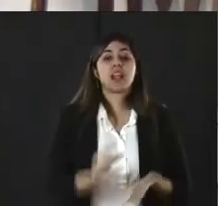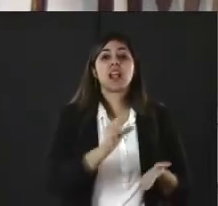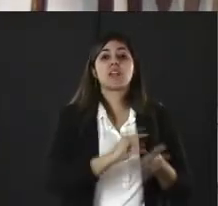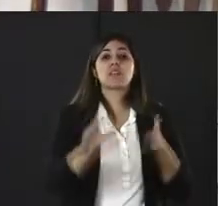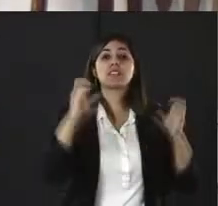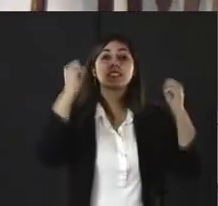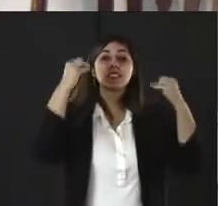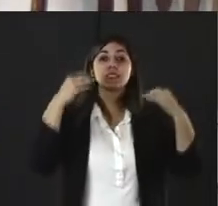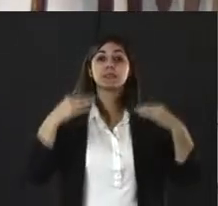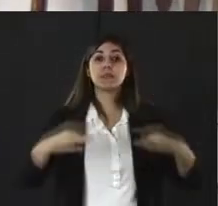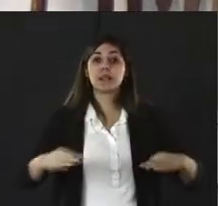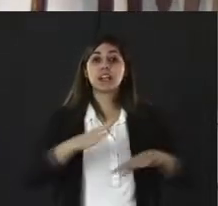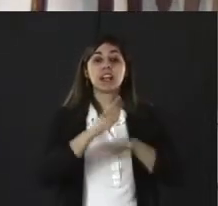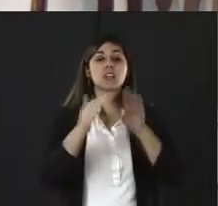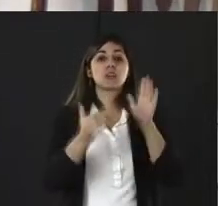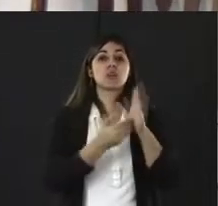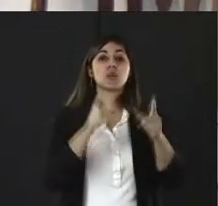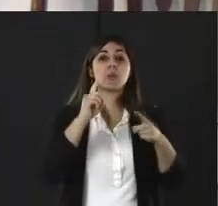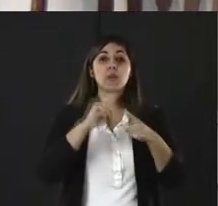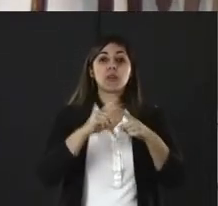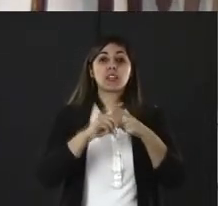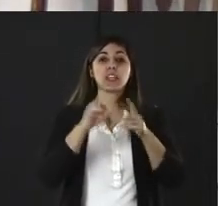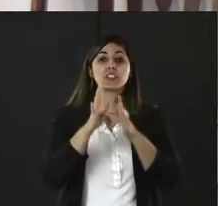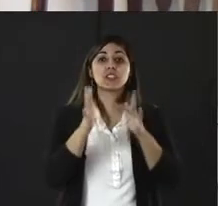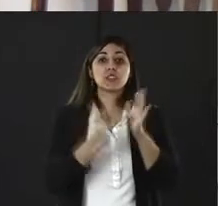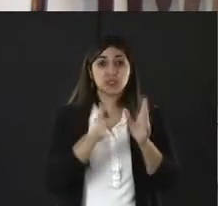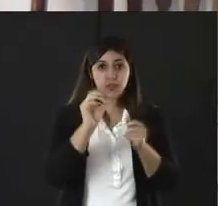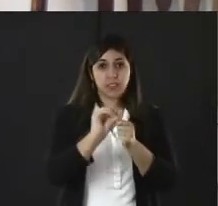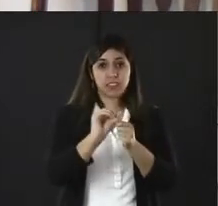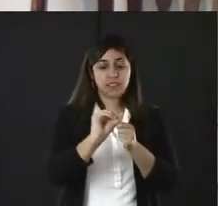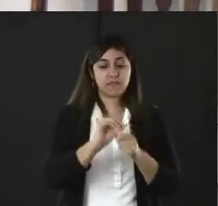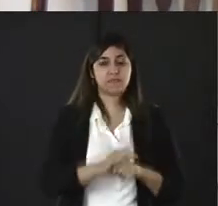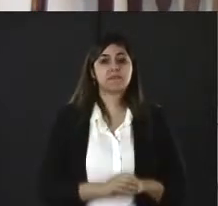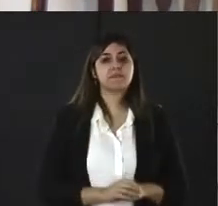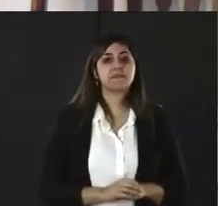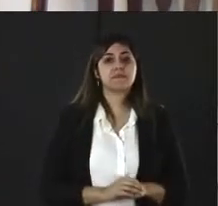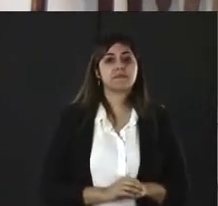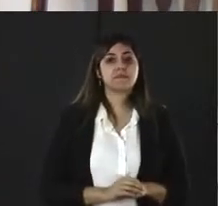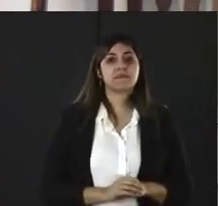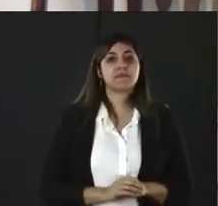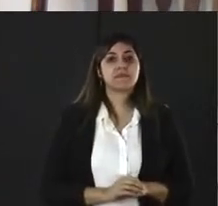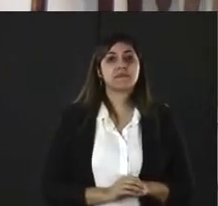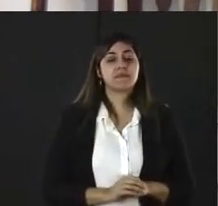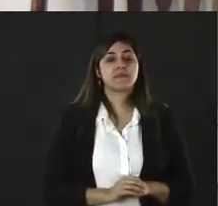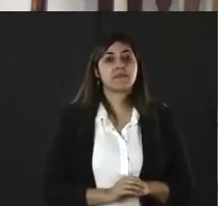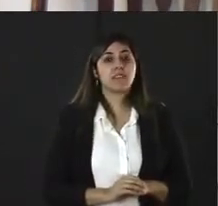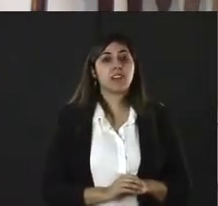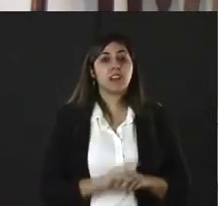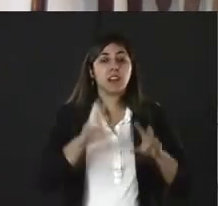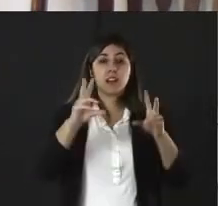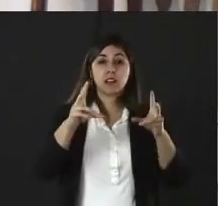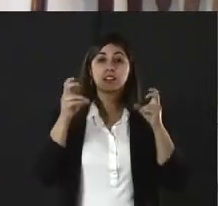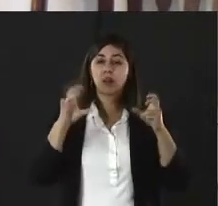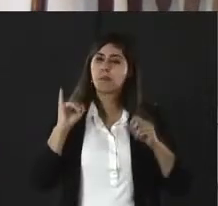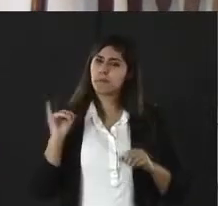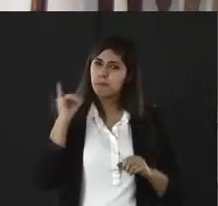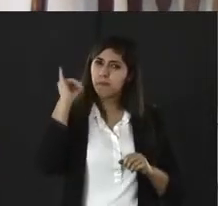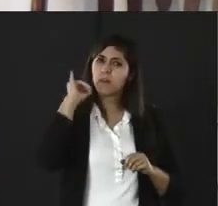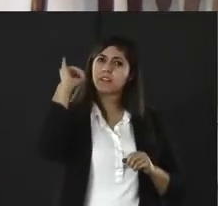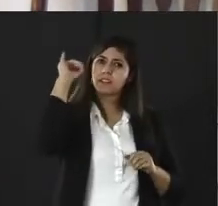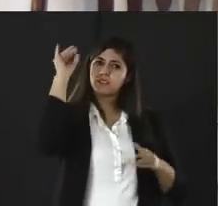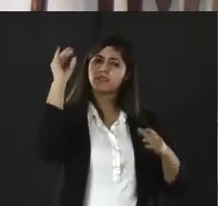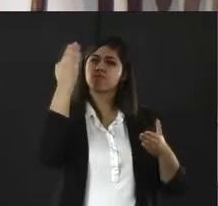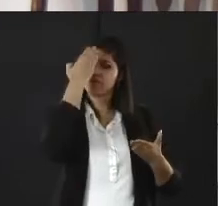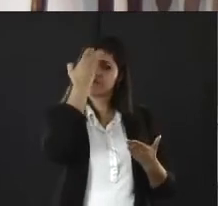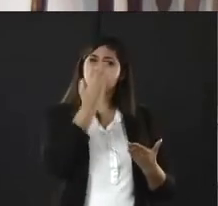explica porque jesus fez esse primeiro sinal e ele terá uma aplicação importante para nossa ao final da desta